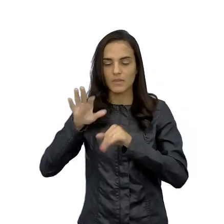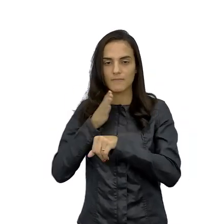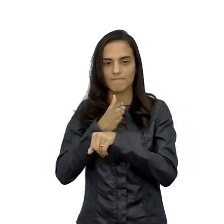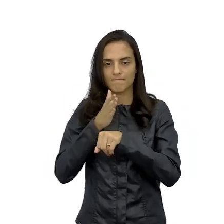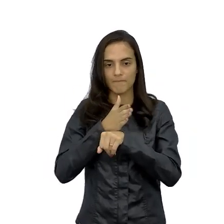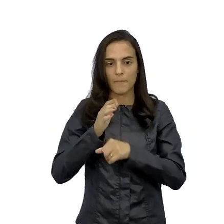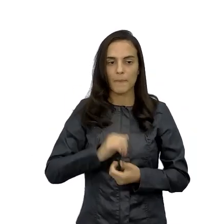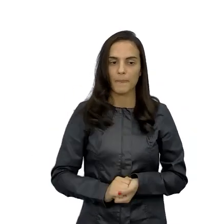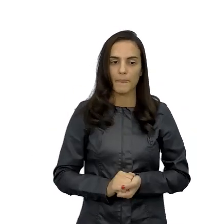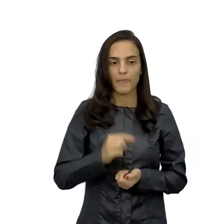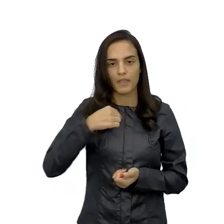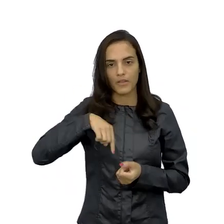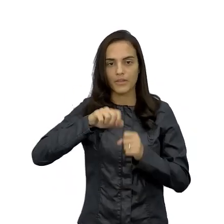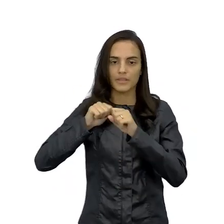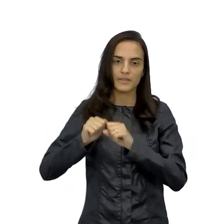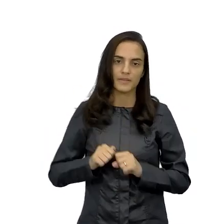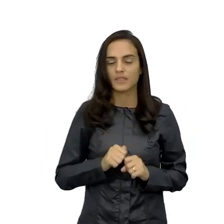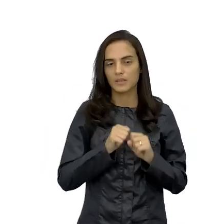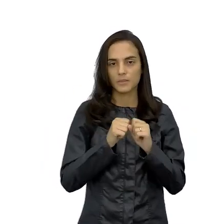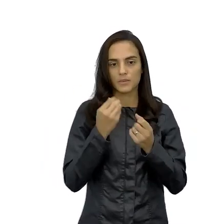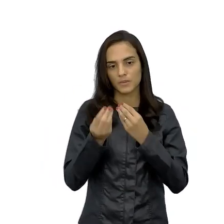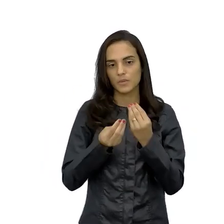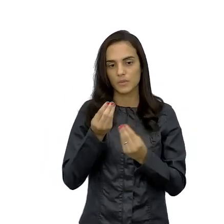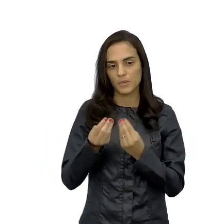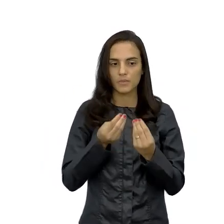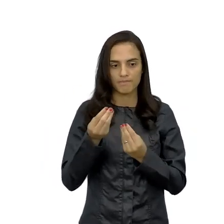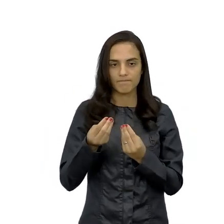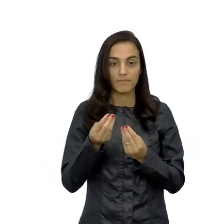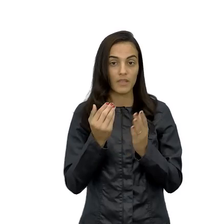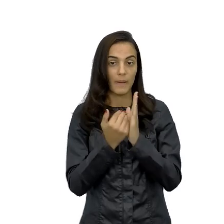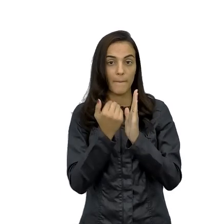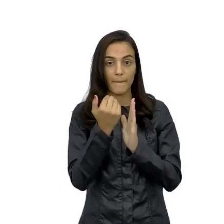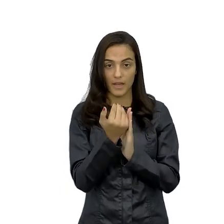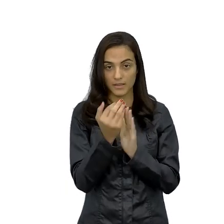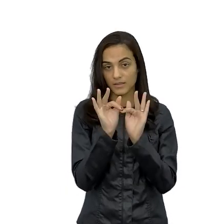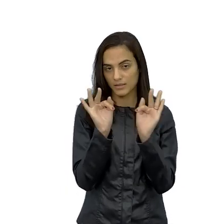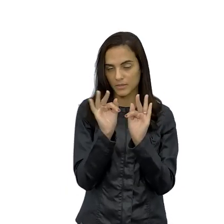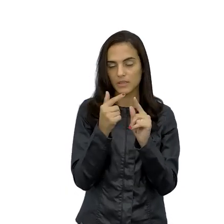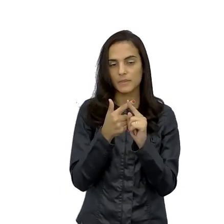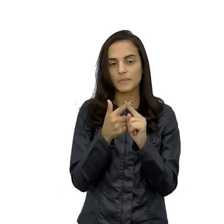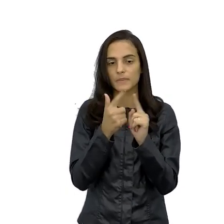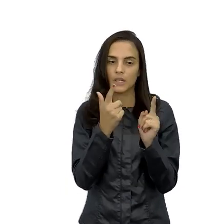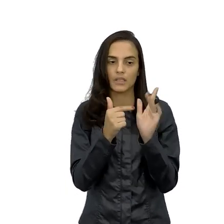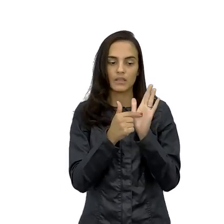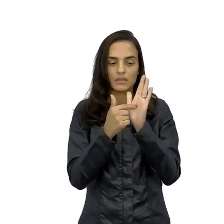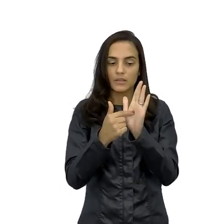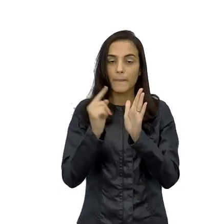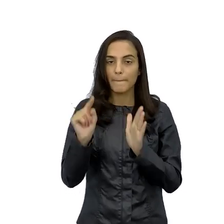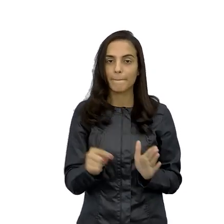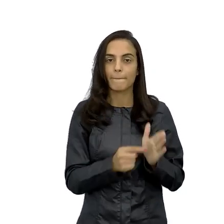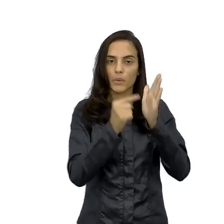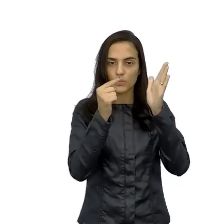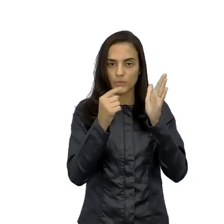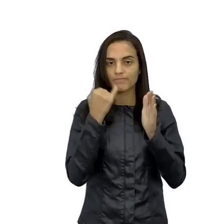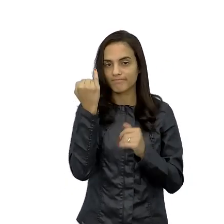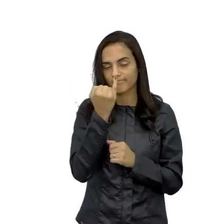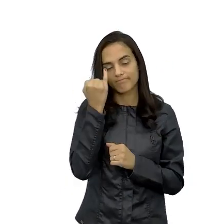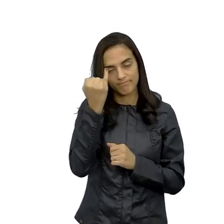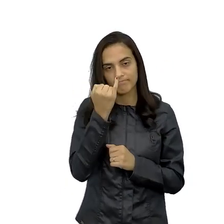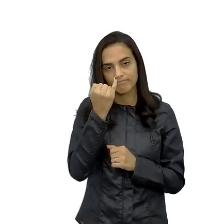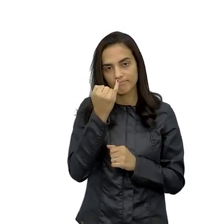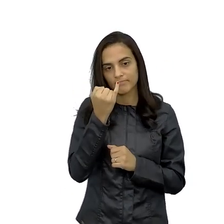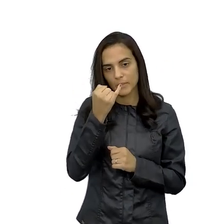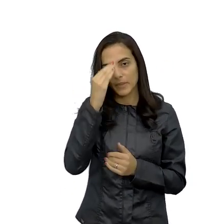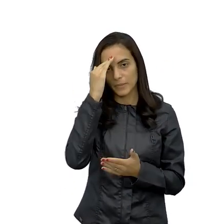SEDUC. Nós faremos isso de modo mais sintético, mas trazendo pontos que são fundamentais para